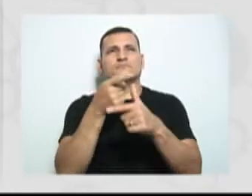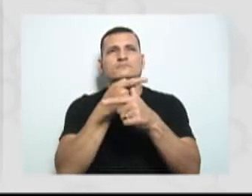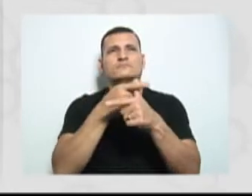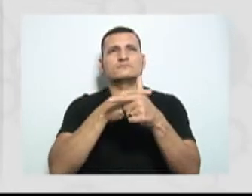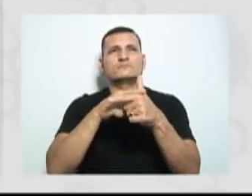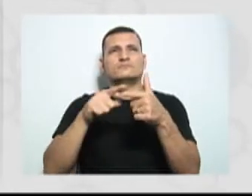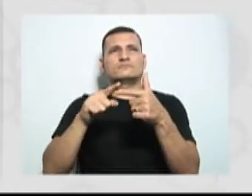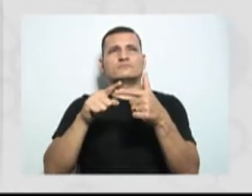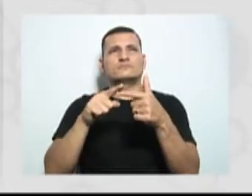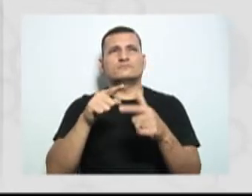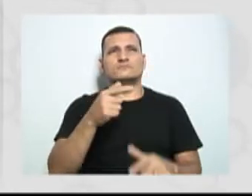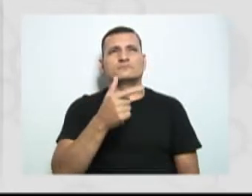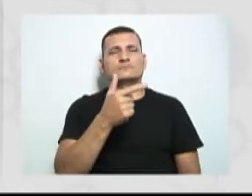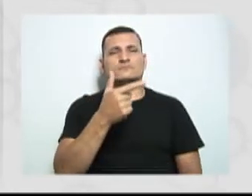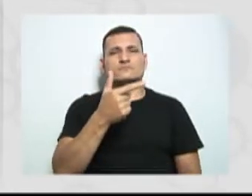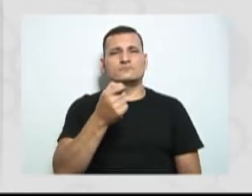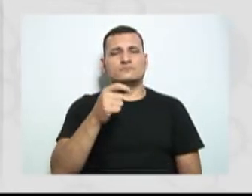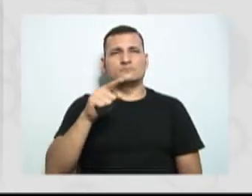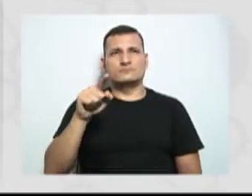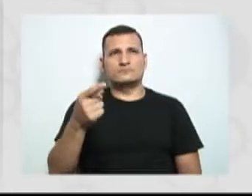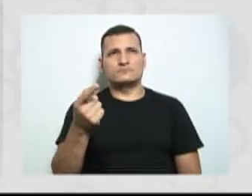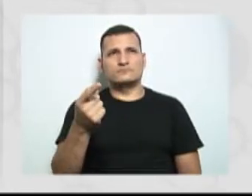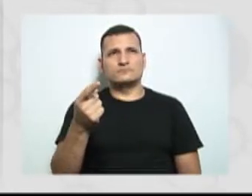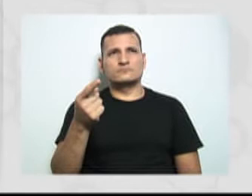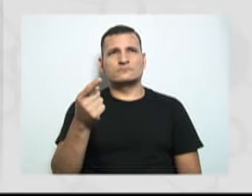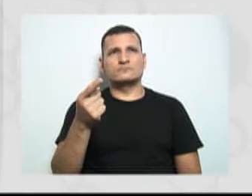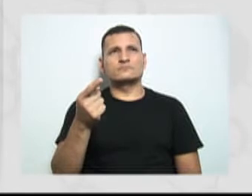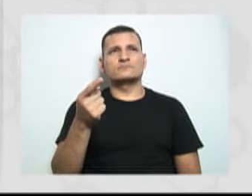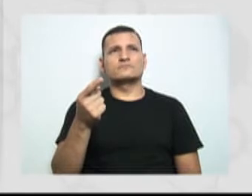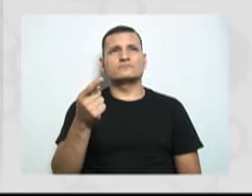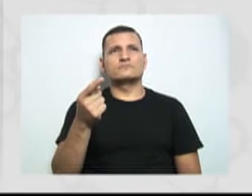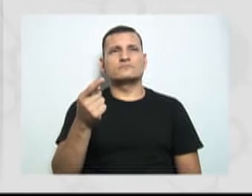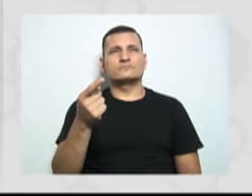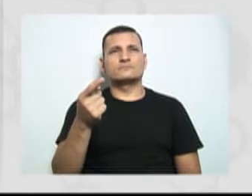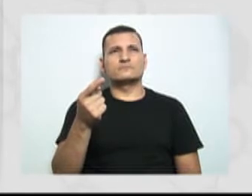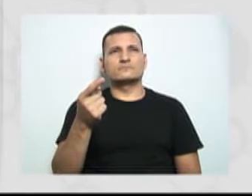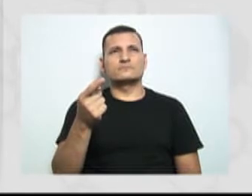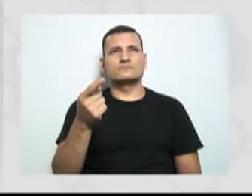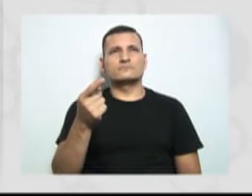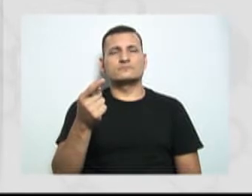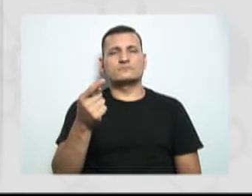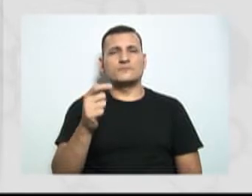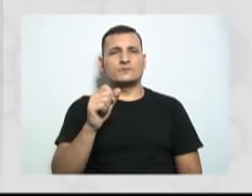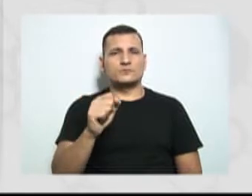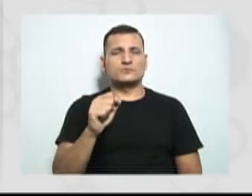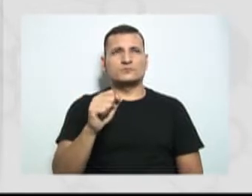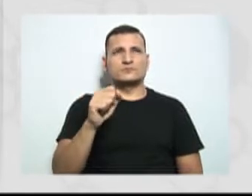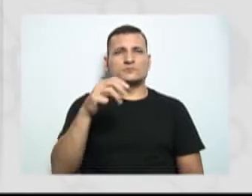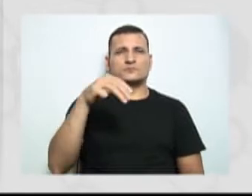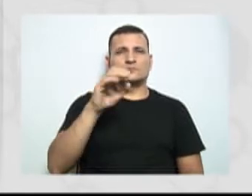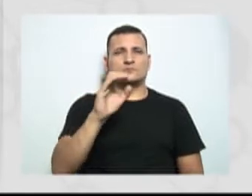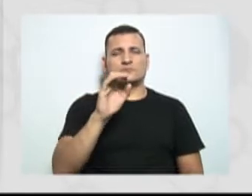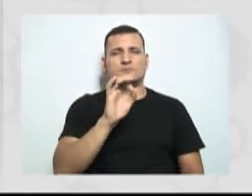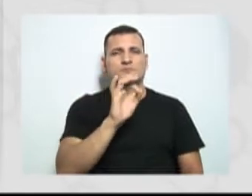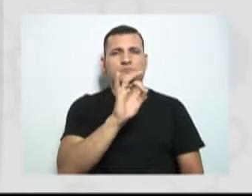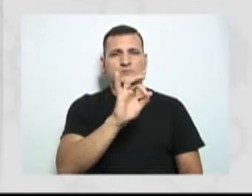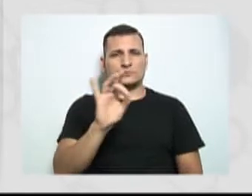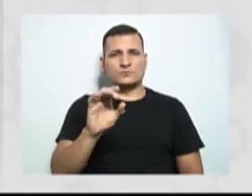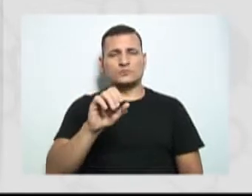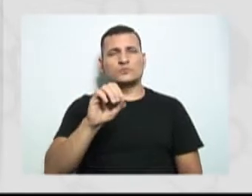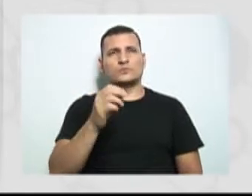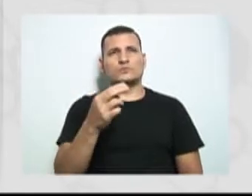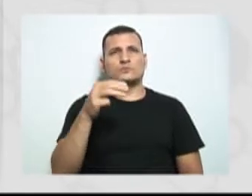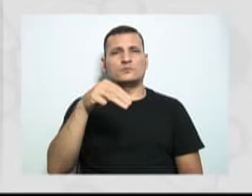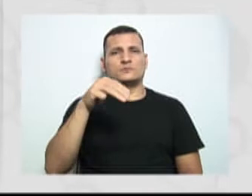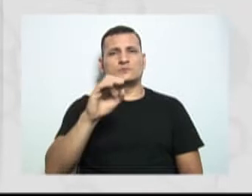venda. Dividido Tanto que pode ser a margem de contribuição unitária ou total. Vamos trabalhar com o